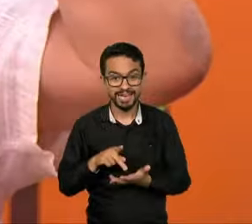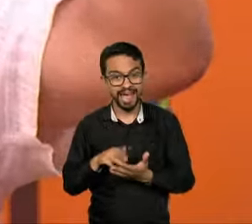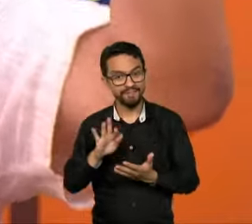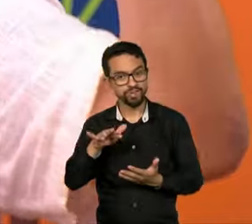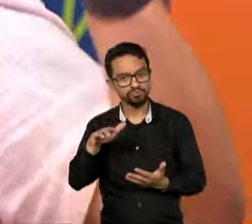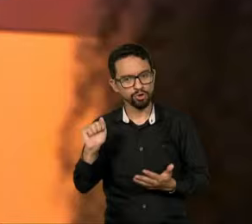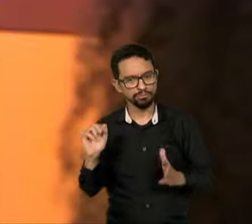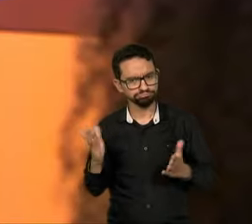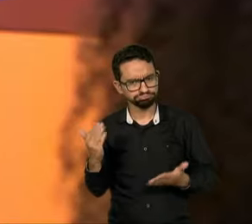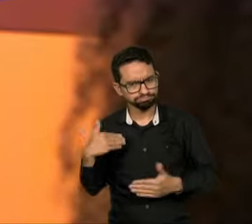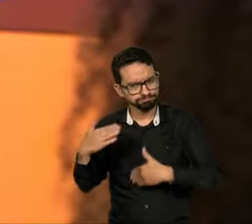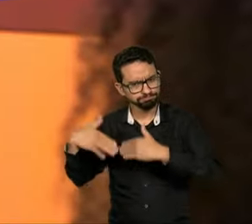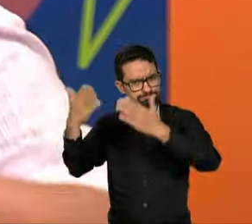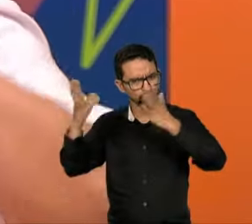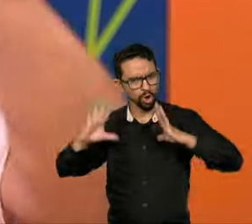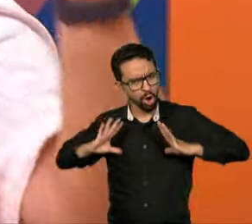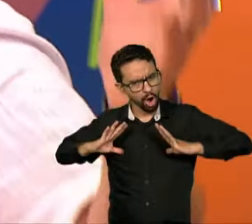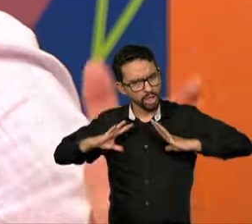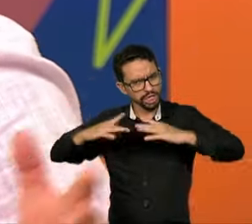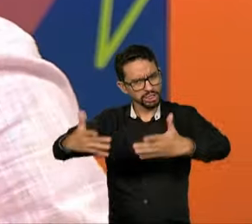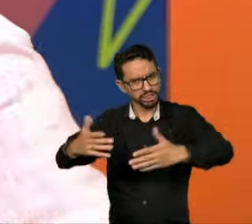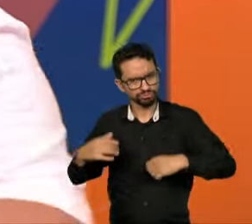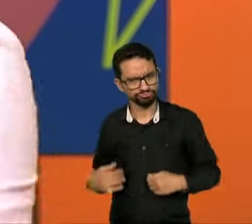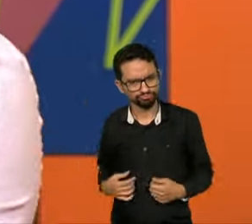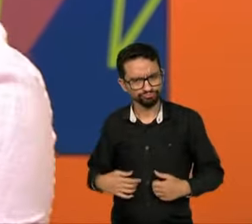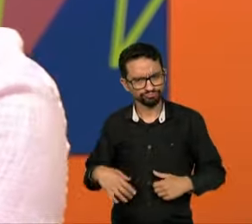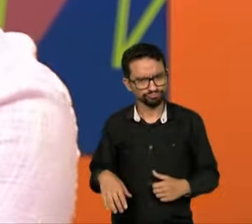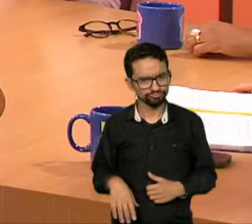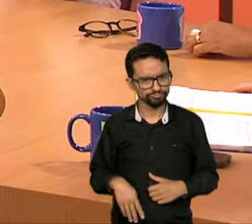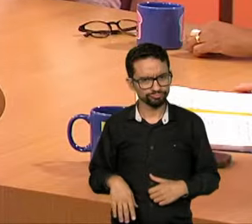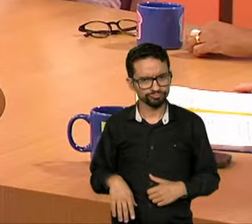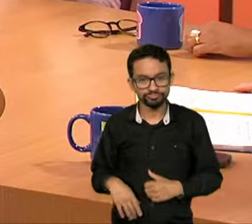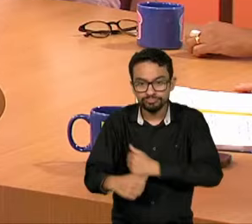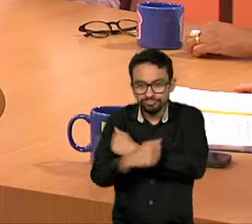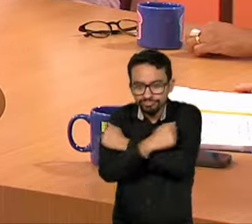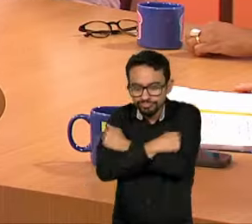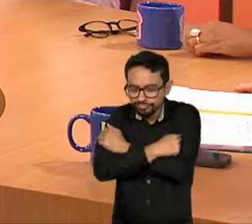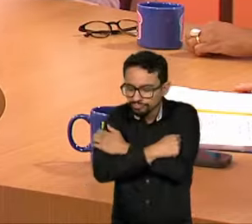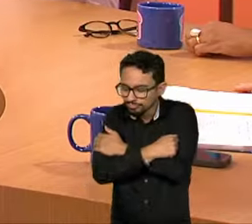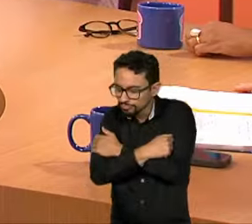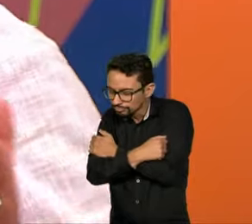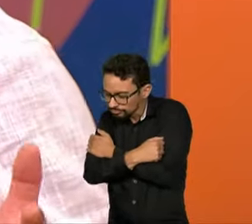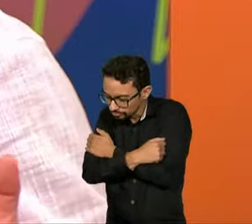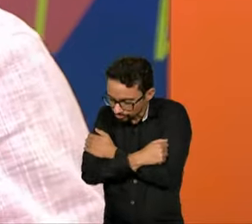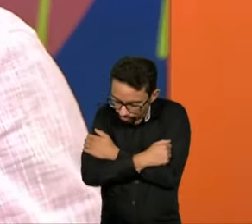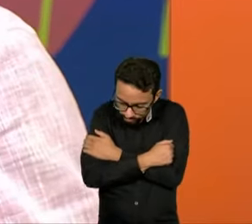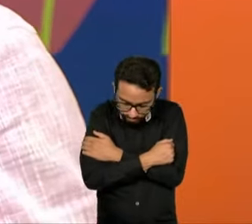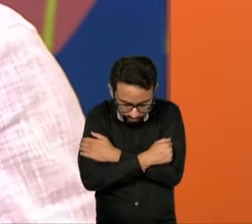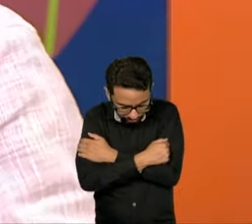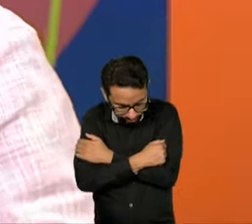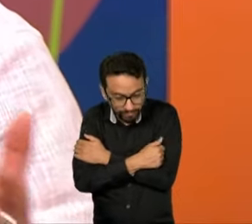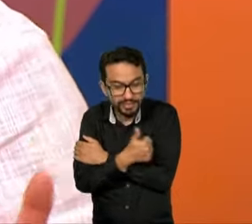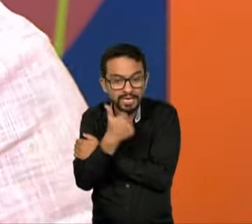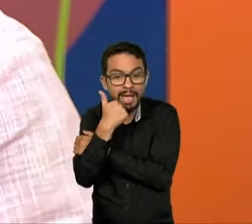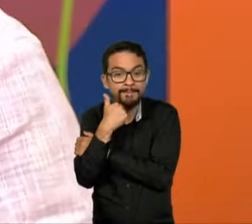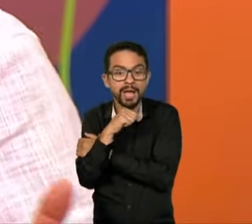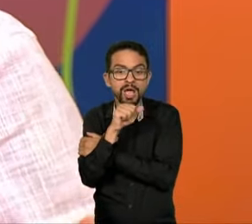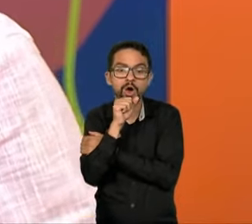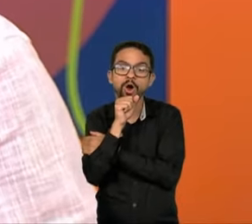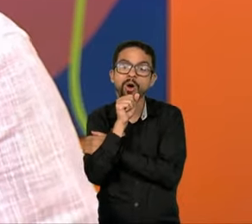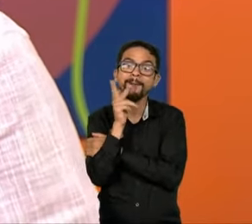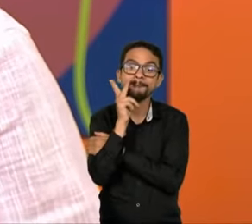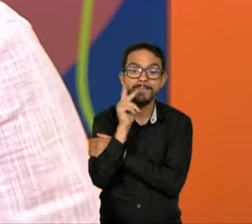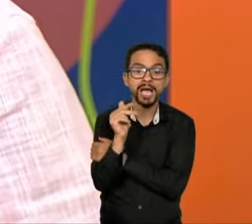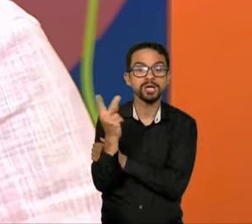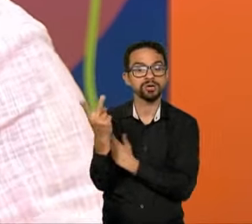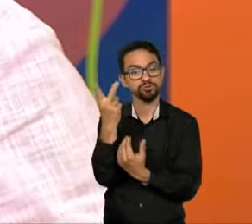É aventura, é. É ter coragem. É ganhar o mundo, etc. E aqui não, aqui você tem um acolhimento. Um acolhimento. Eu acho que pai e mãe, os dois podem oferecer as